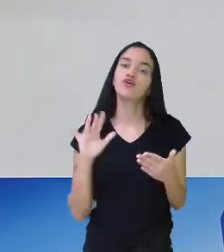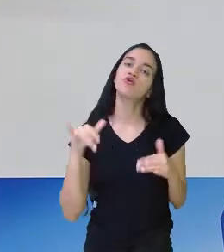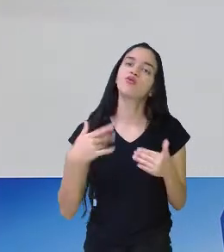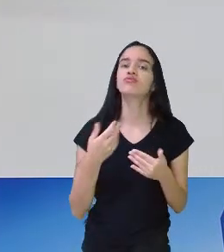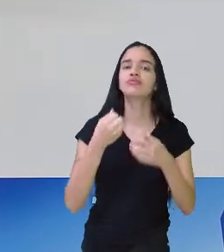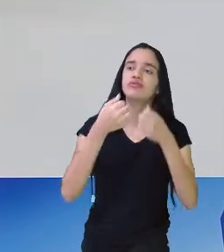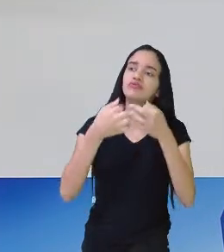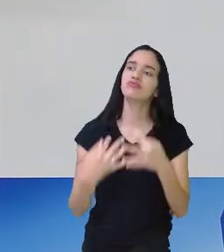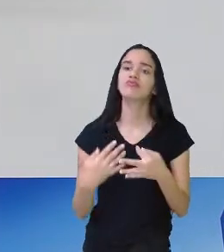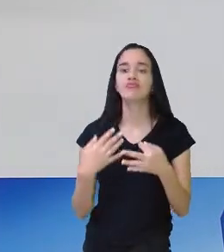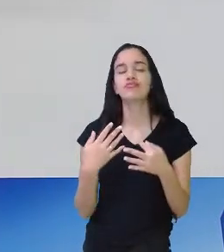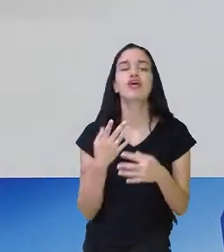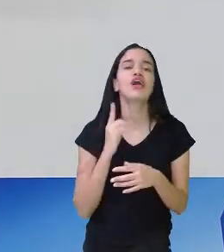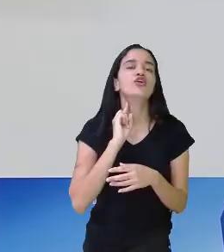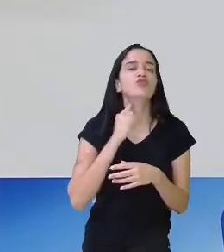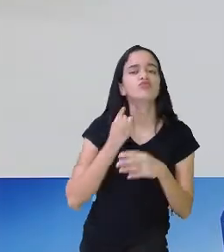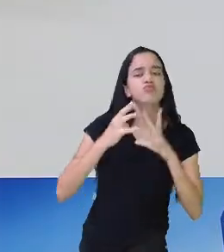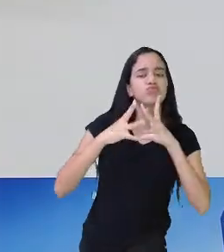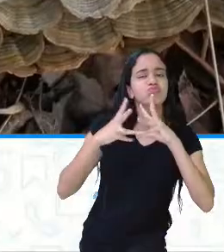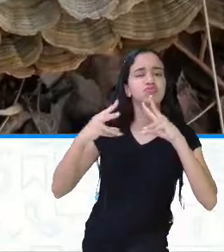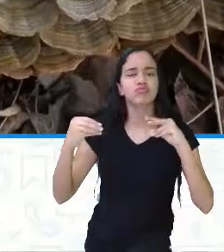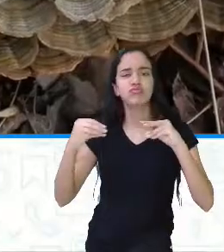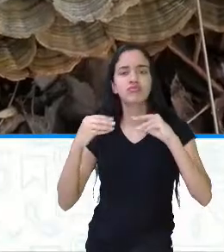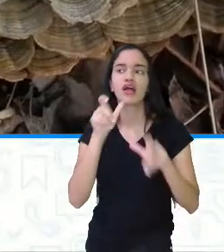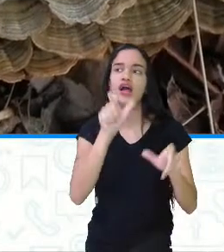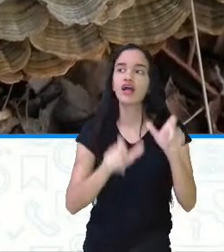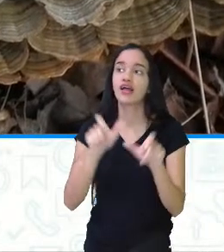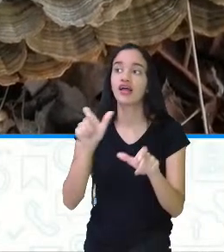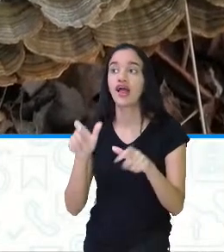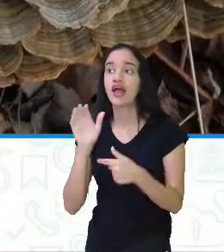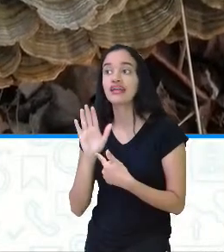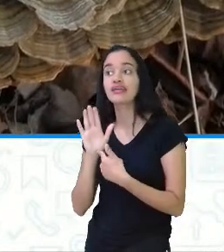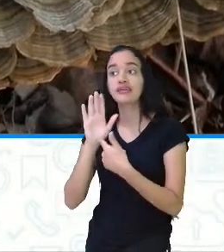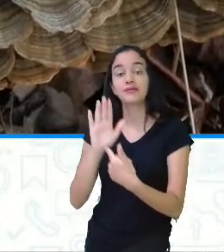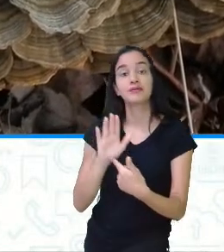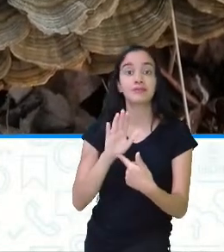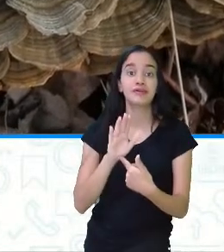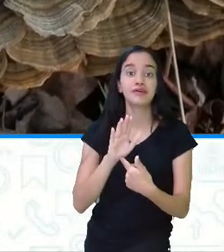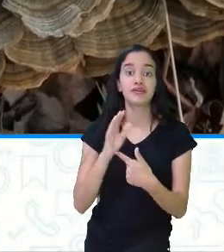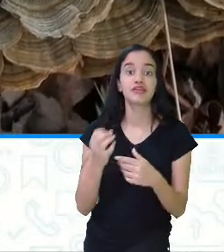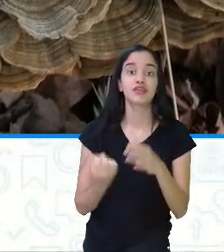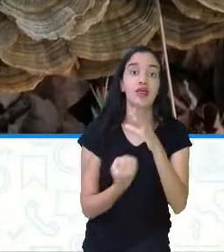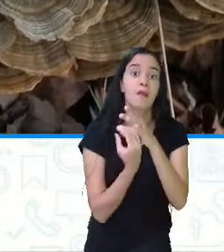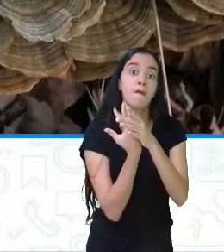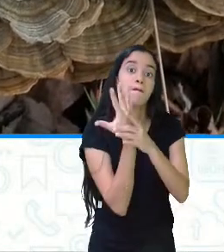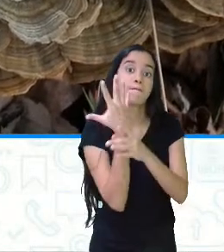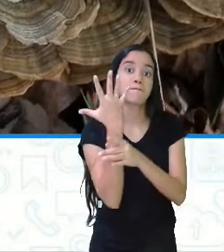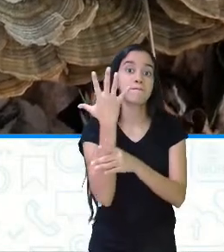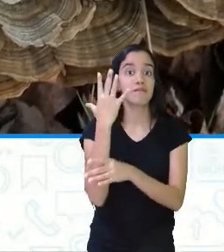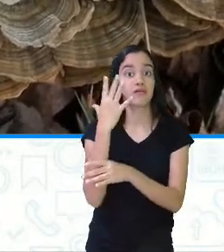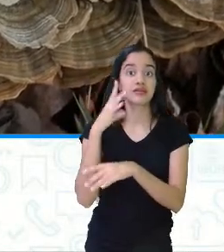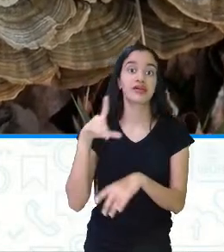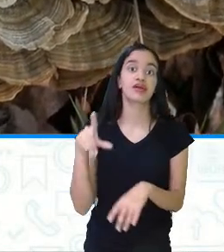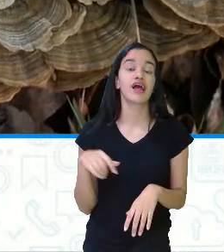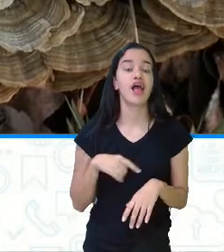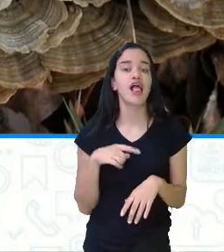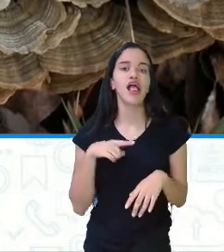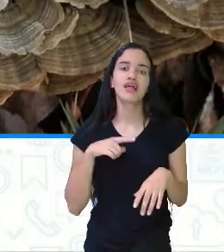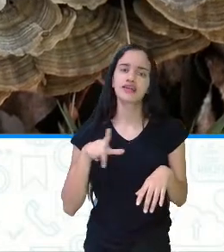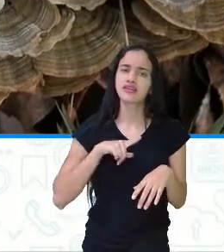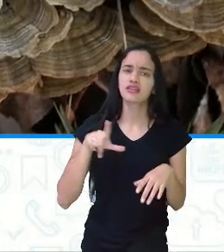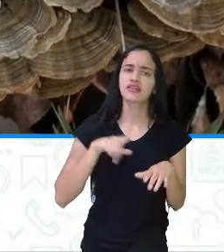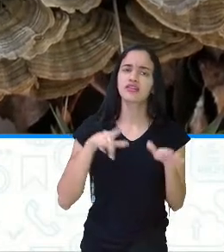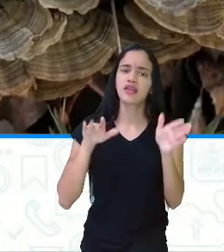fala desses seres decompositores, eu mostro sempre para vocês essas imagens de plantas que estão com fungos ou que estão